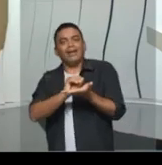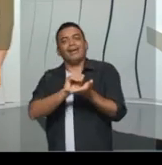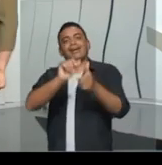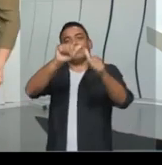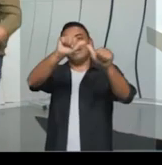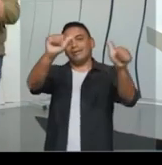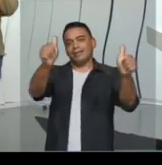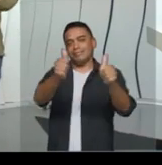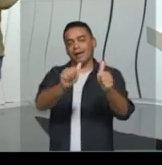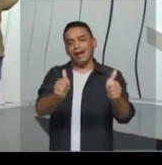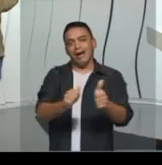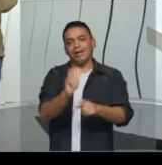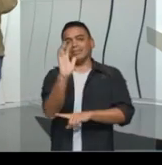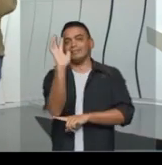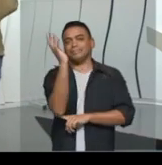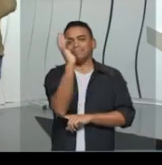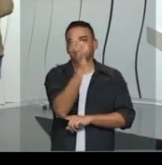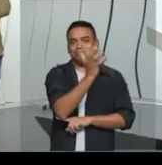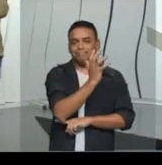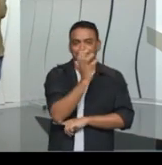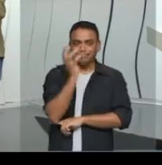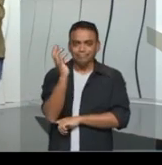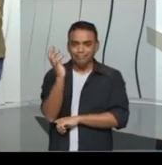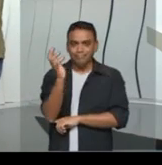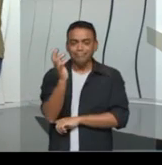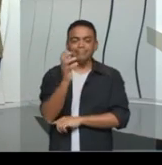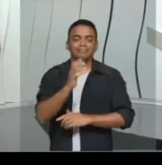Bom, a reflexão